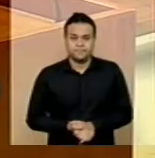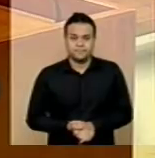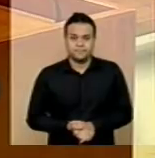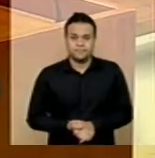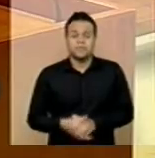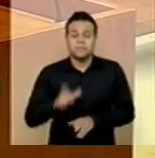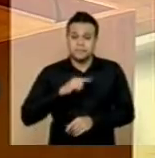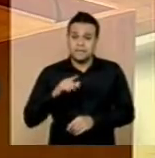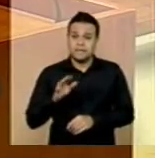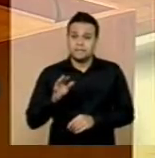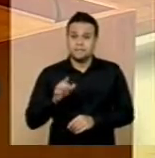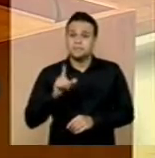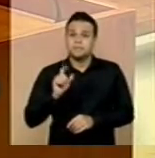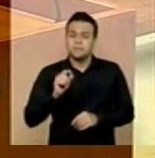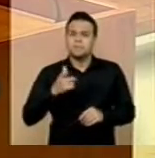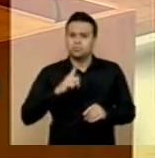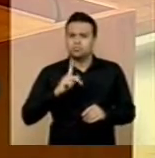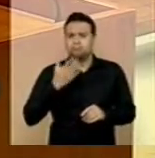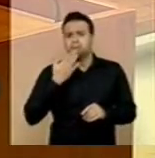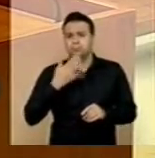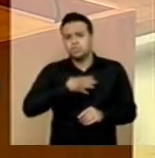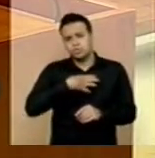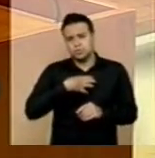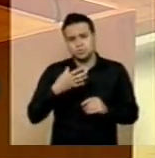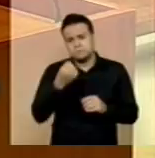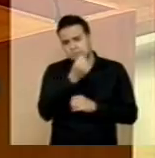forma de se defender essa prerrogativa